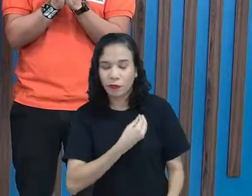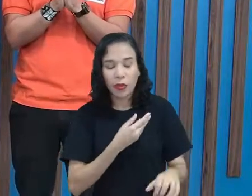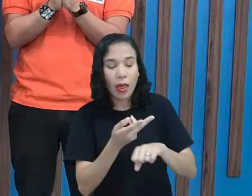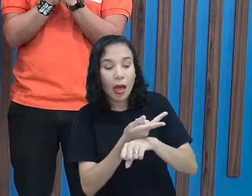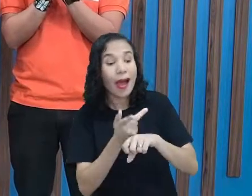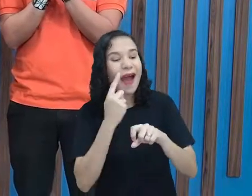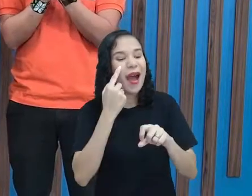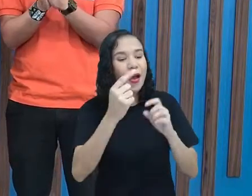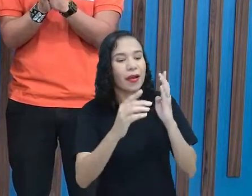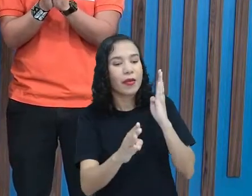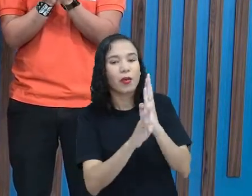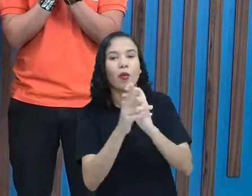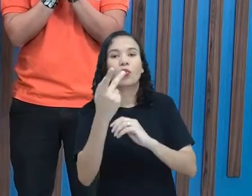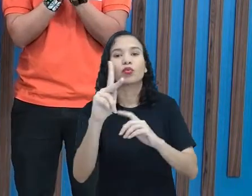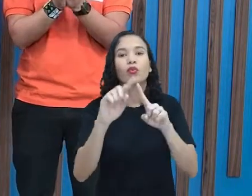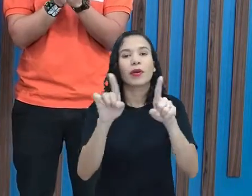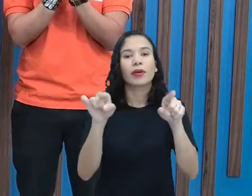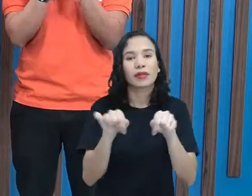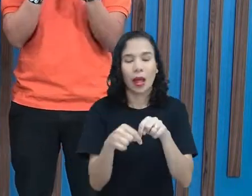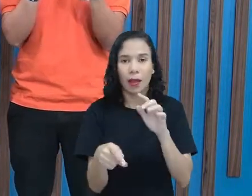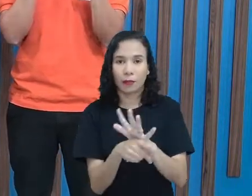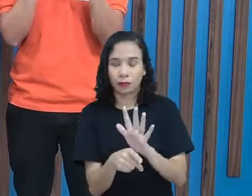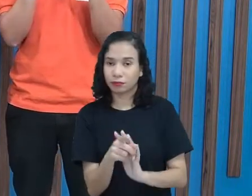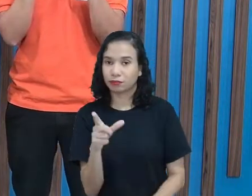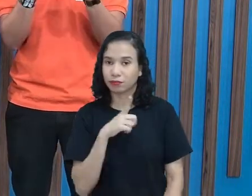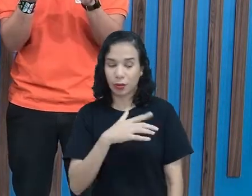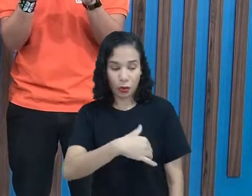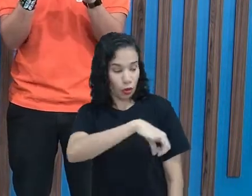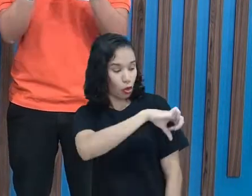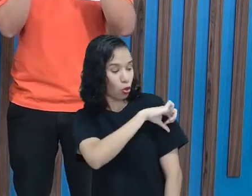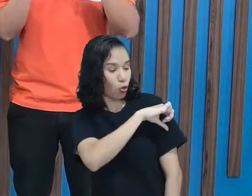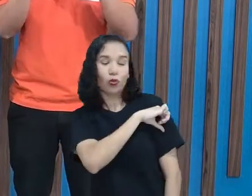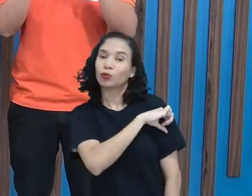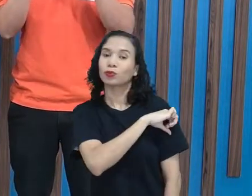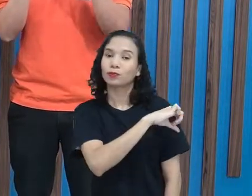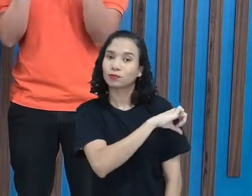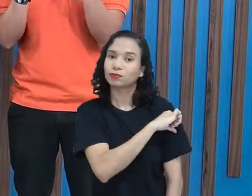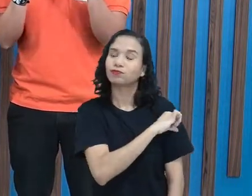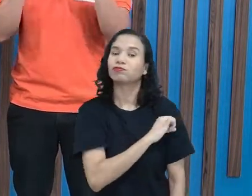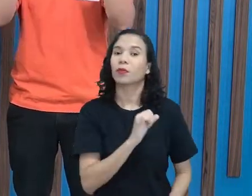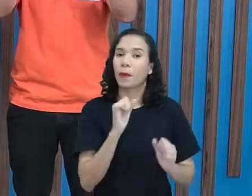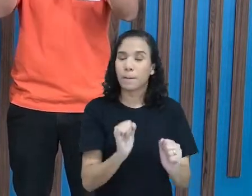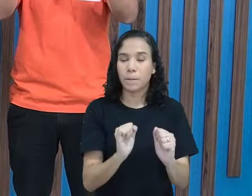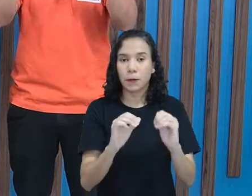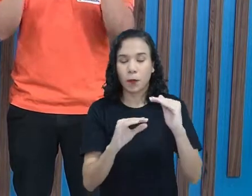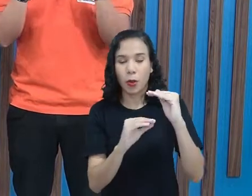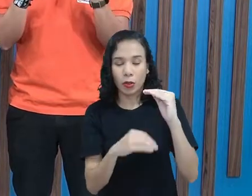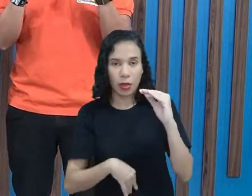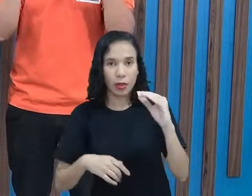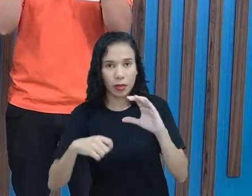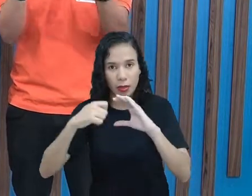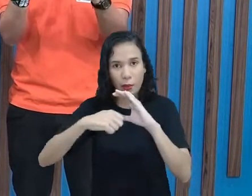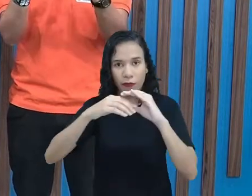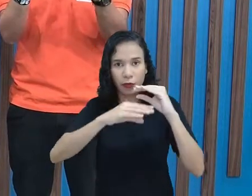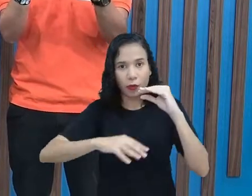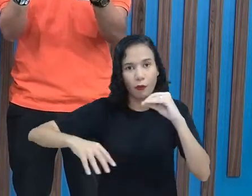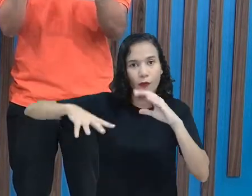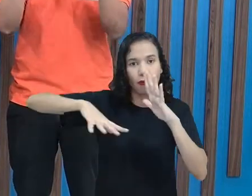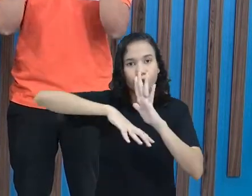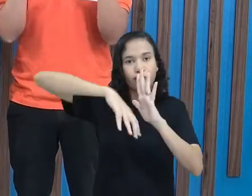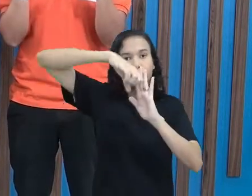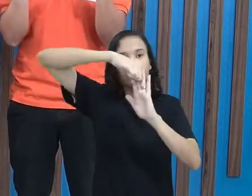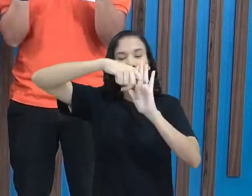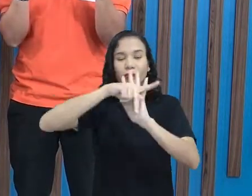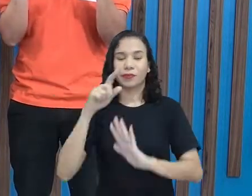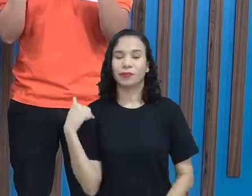lá a sua turma, né? O seu ano, então no caso o 9º ano. E lá você vai poder subir, né? Você vai poder fazer o upload desse